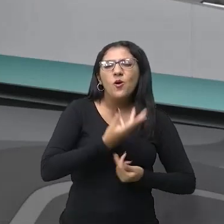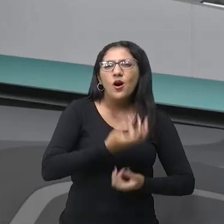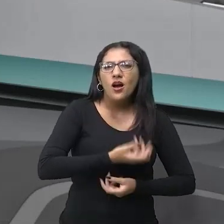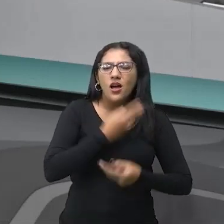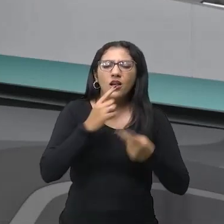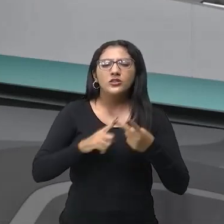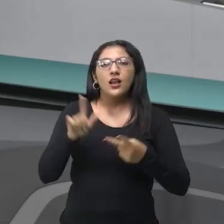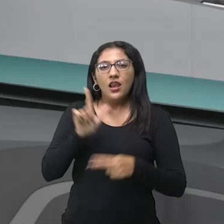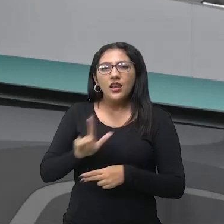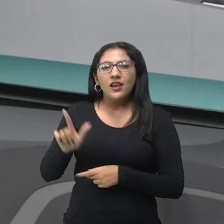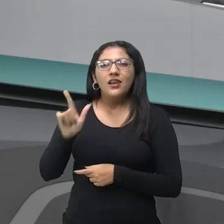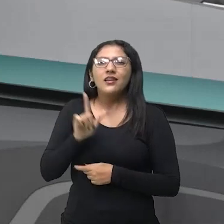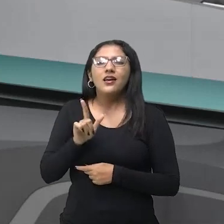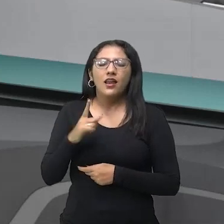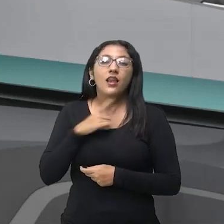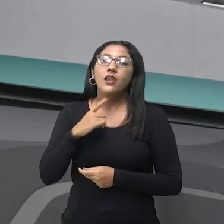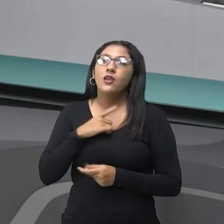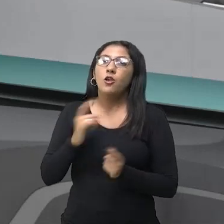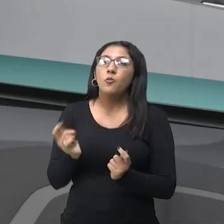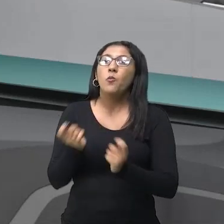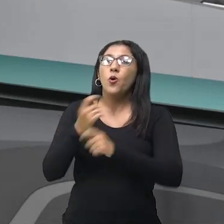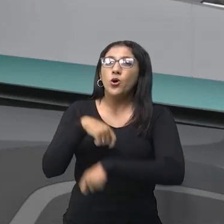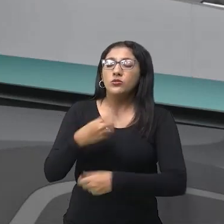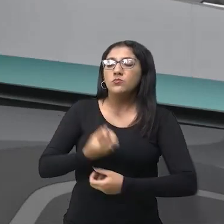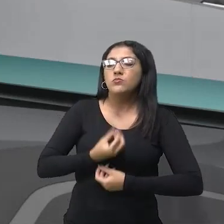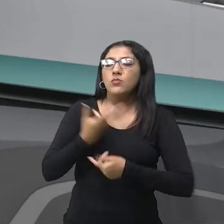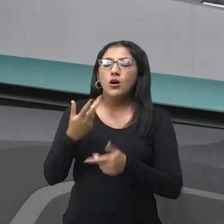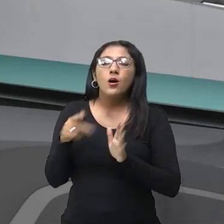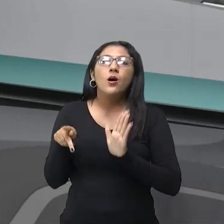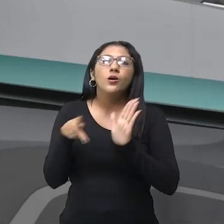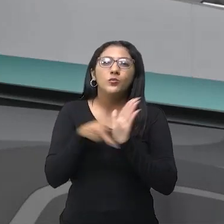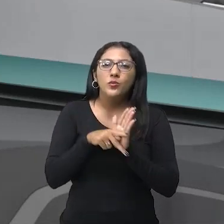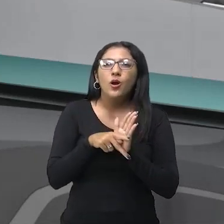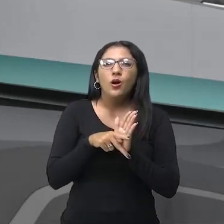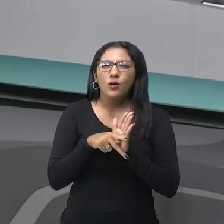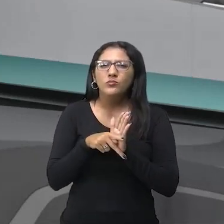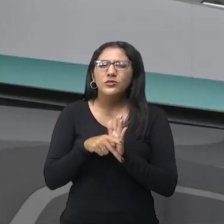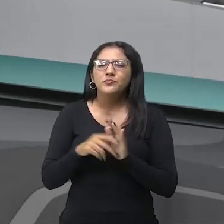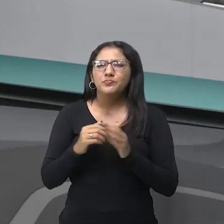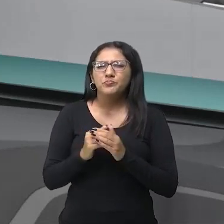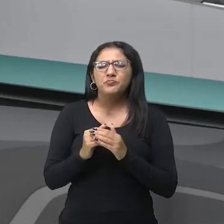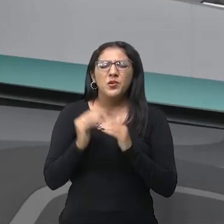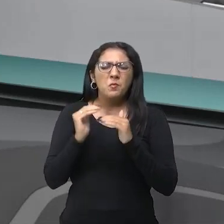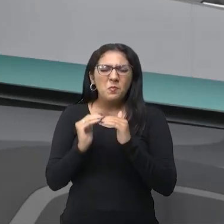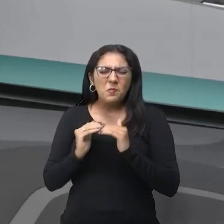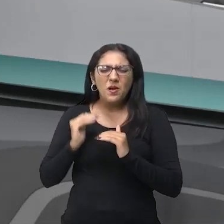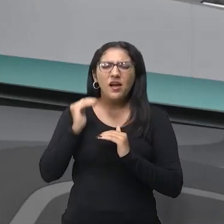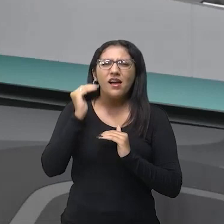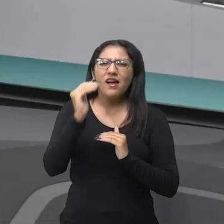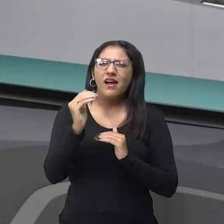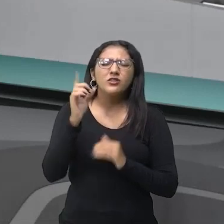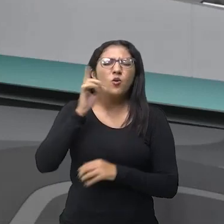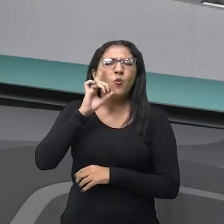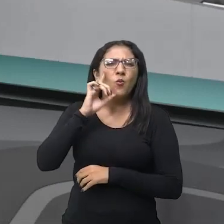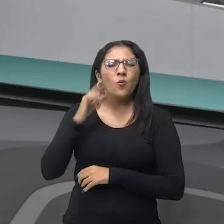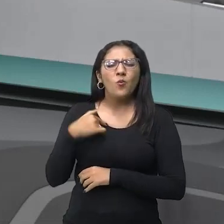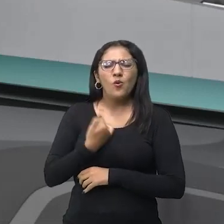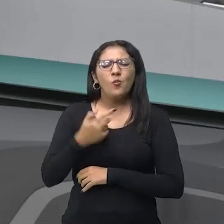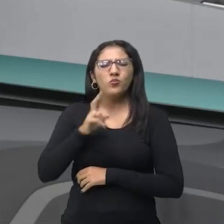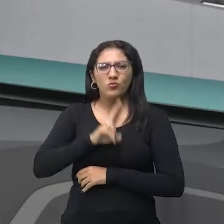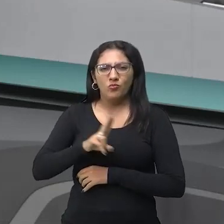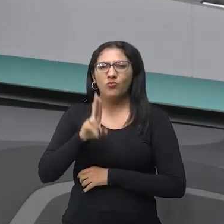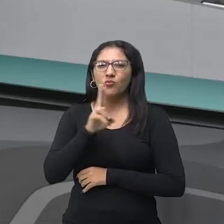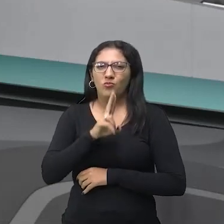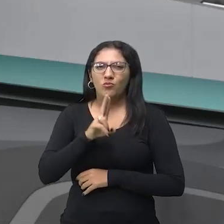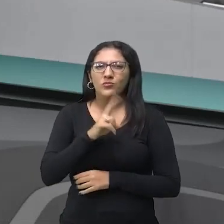textos literários, elas nos permitem expressões que vão além da linguagem do cotidiano, além daquela linguagem comum do dia a